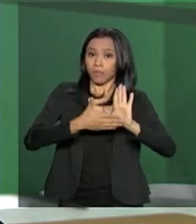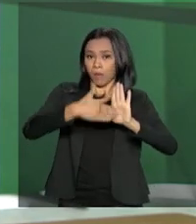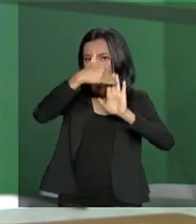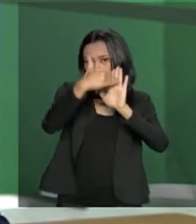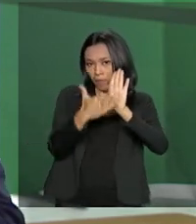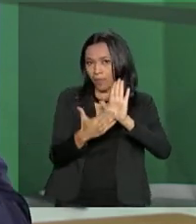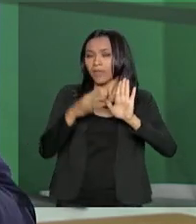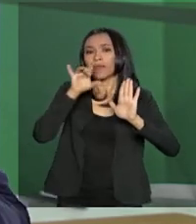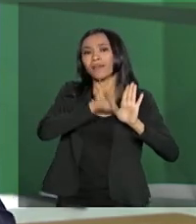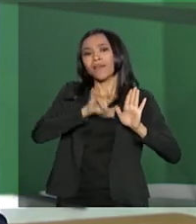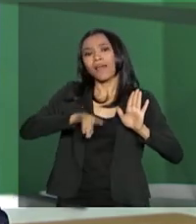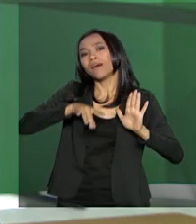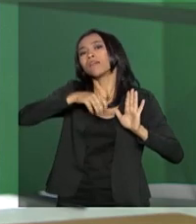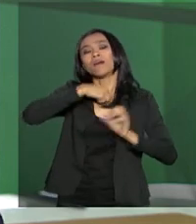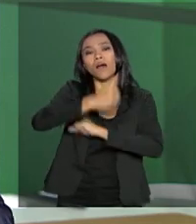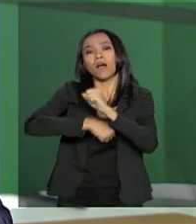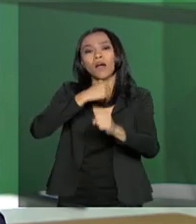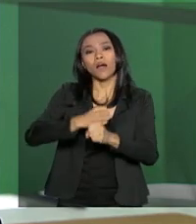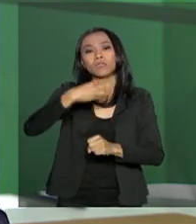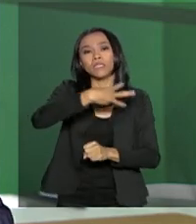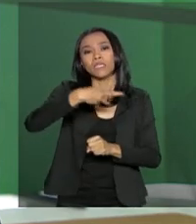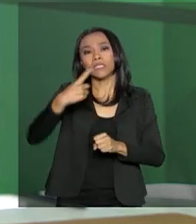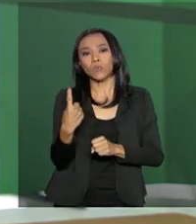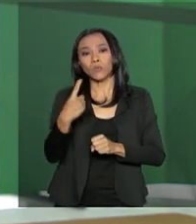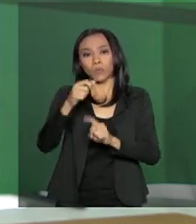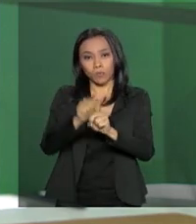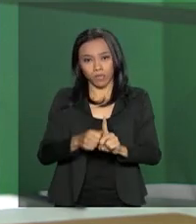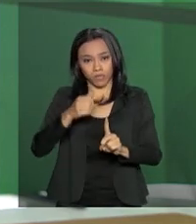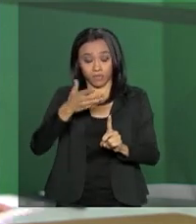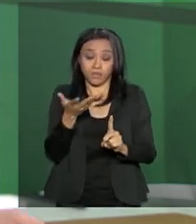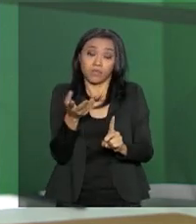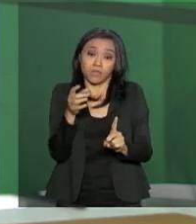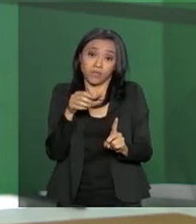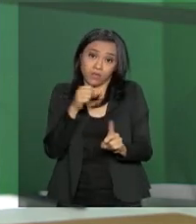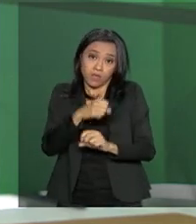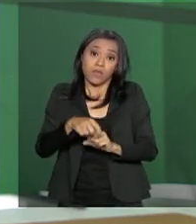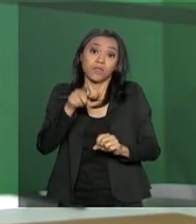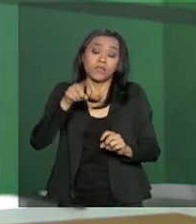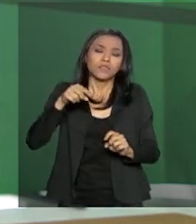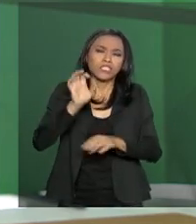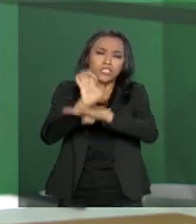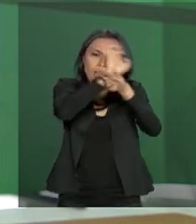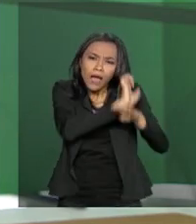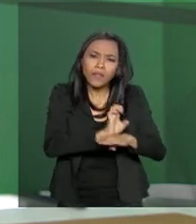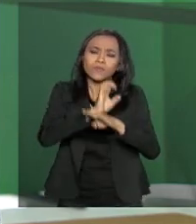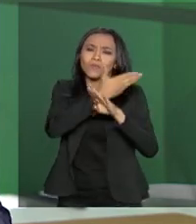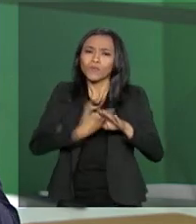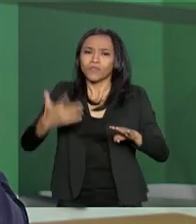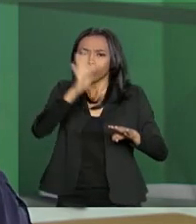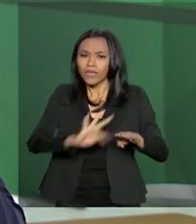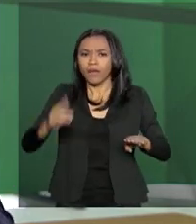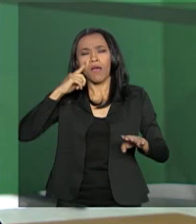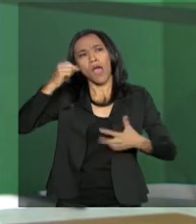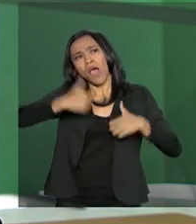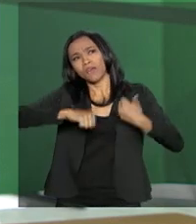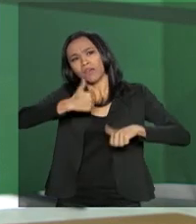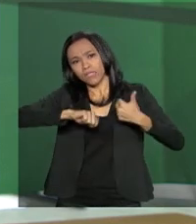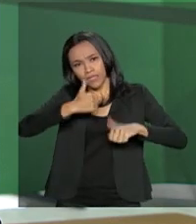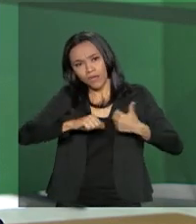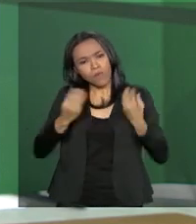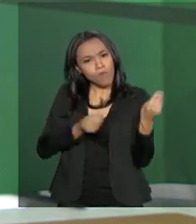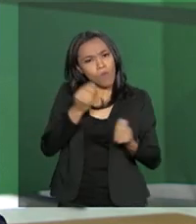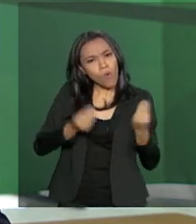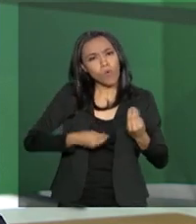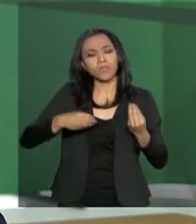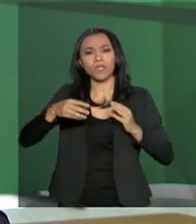31 de março de cada ano o governo federal assim como os governos estaduais e municipais avalia como está o andamento deste